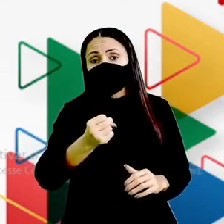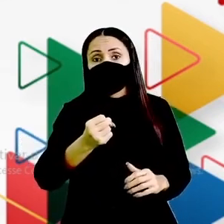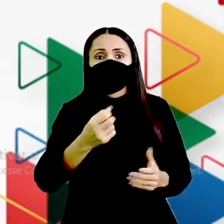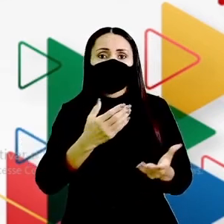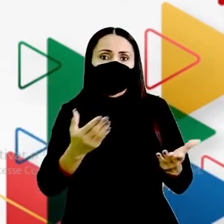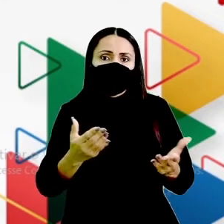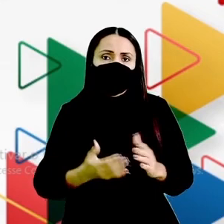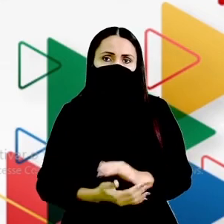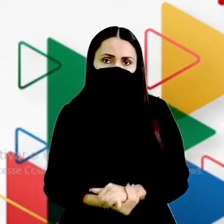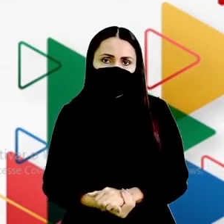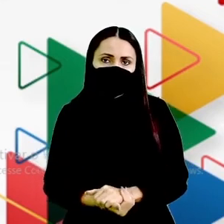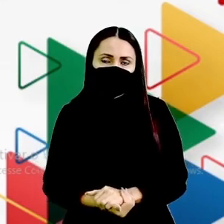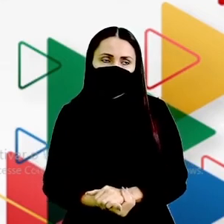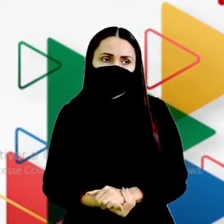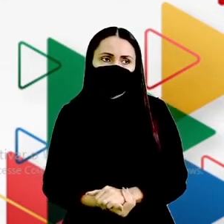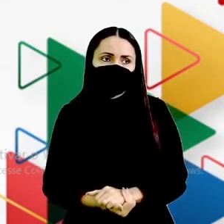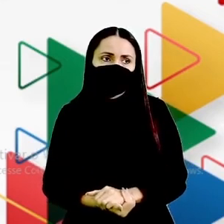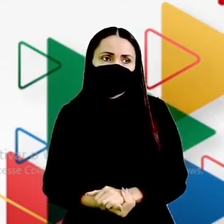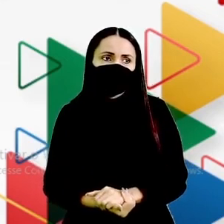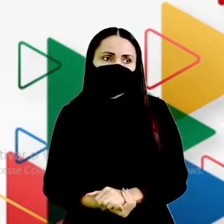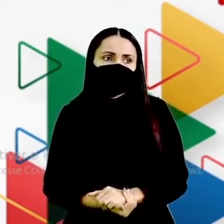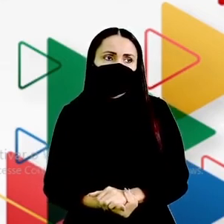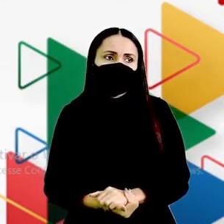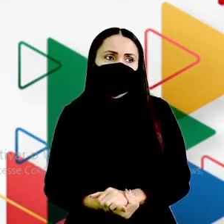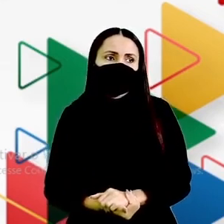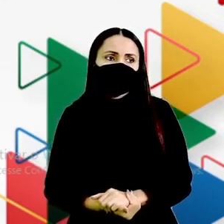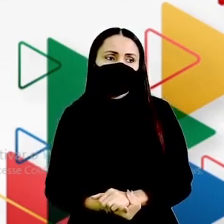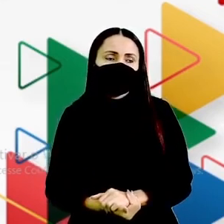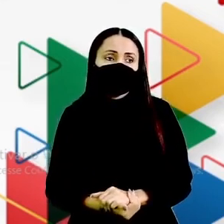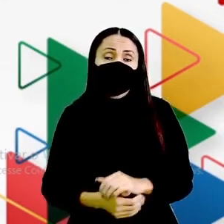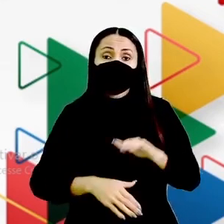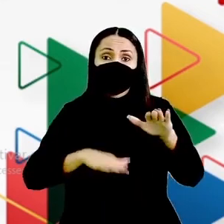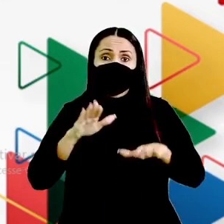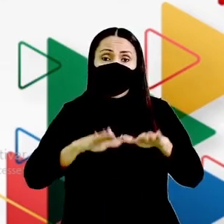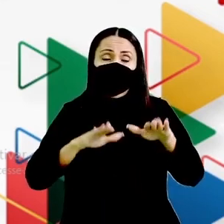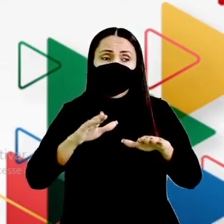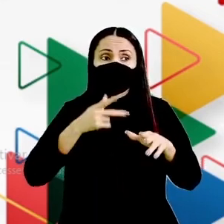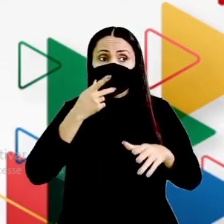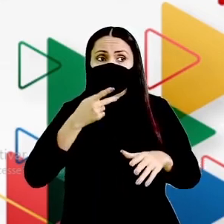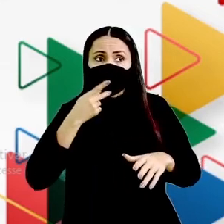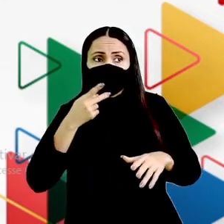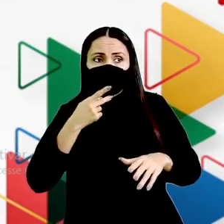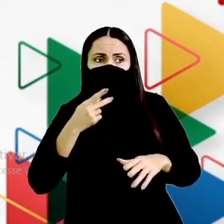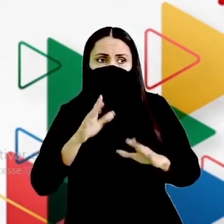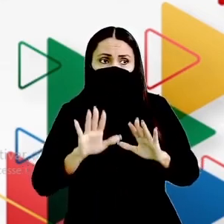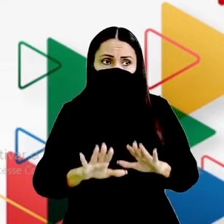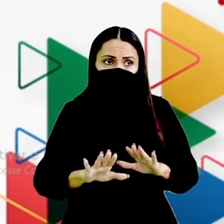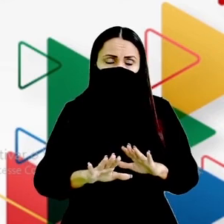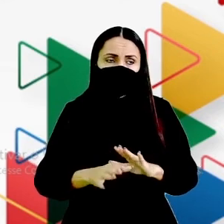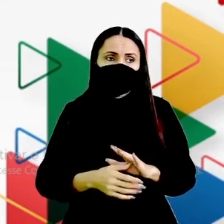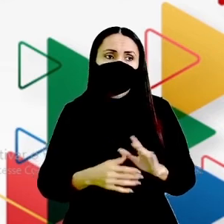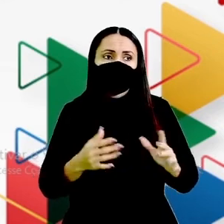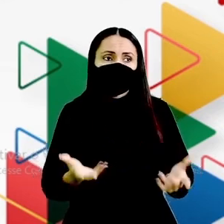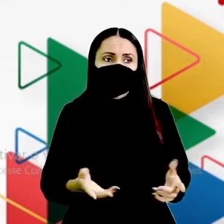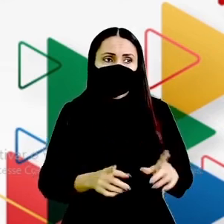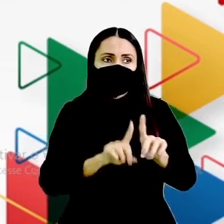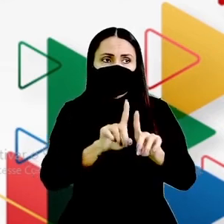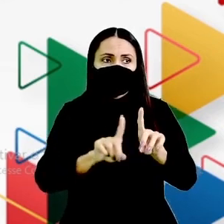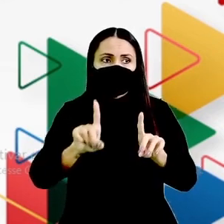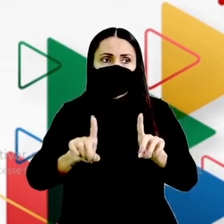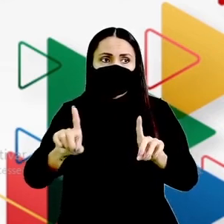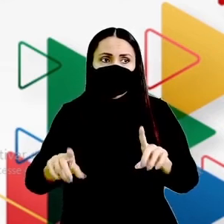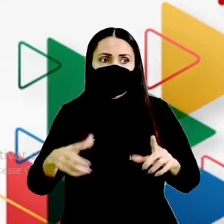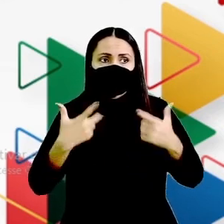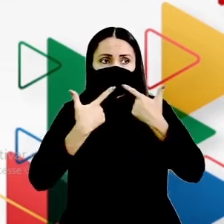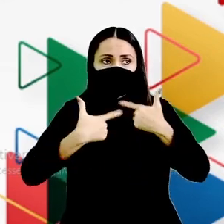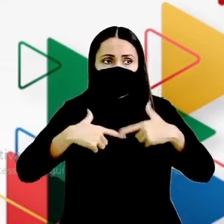Pronto. Véu, véus. Dependendo aí do sotaque, da pronúncia. Exatamente. Aí né? já é variação Então, linguística. chapéus, véus,